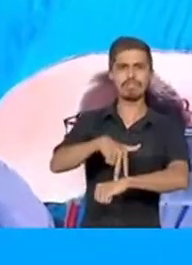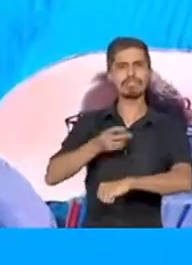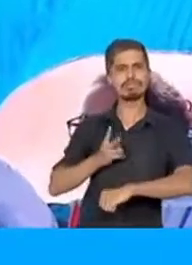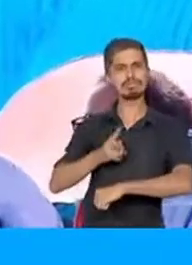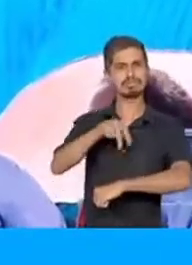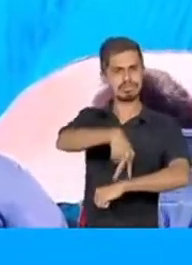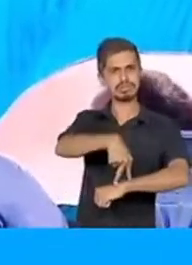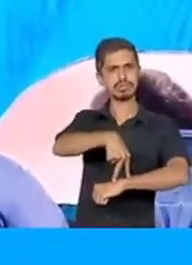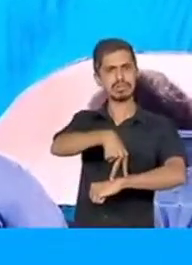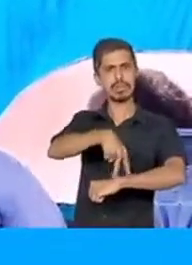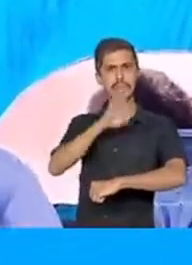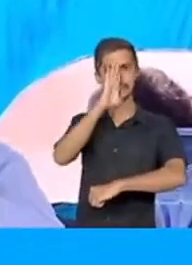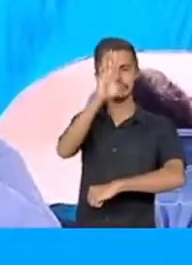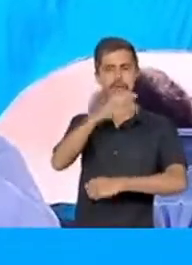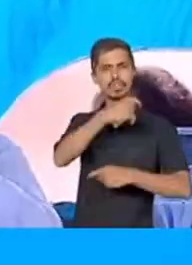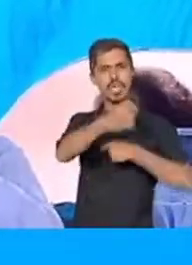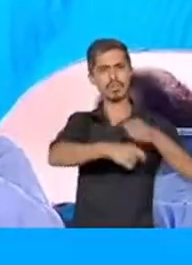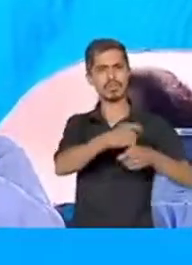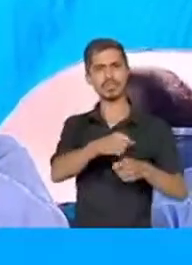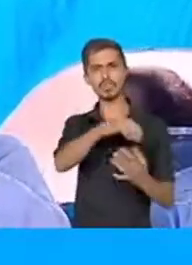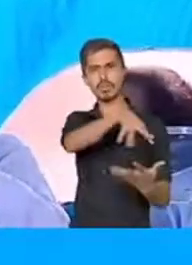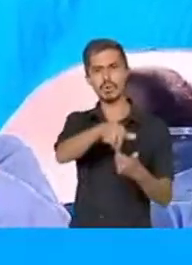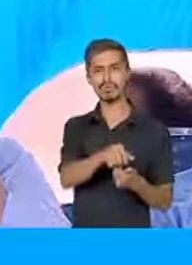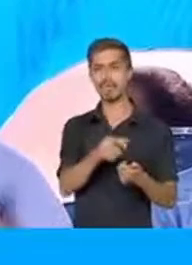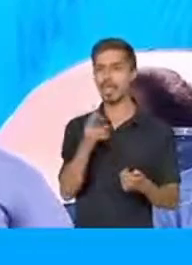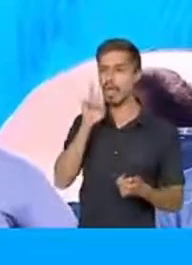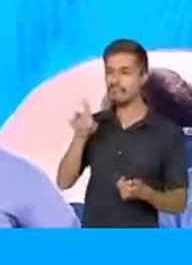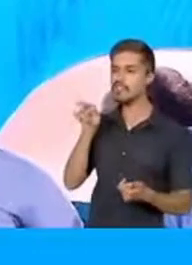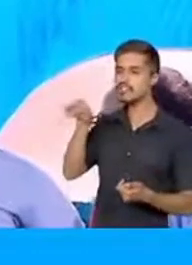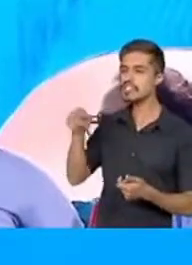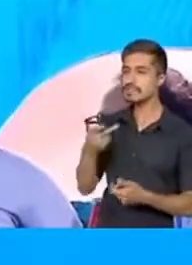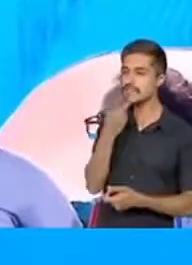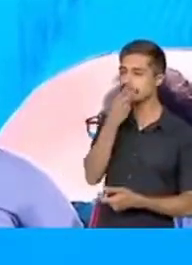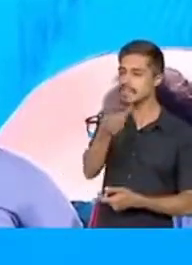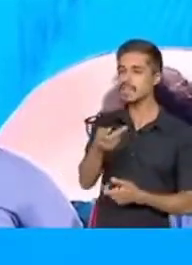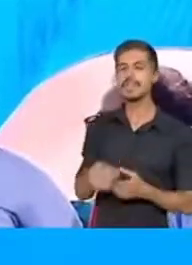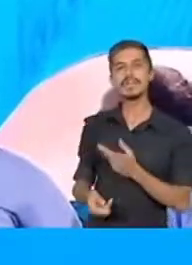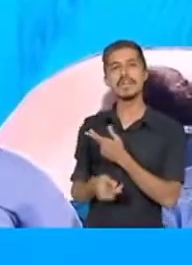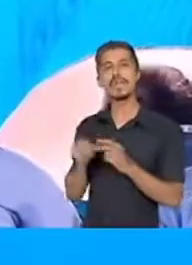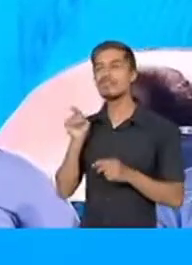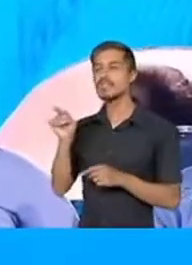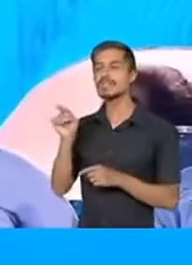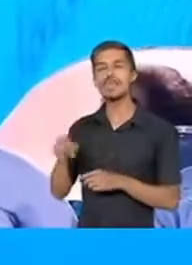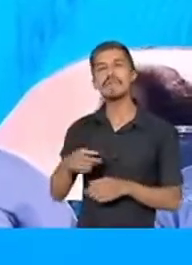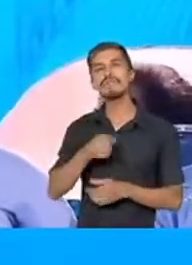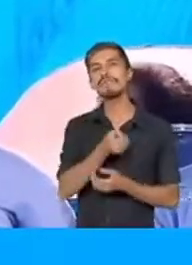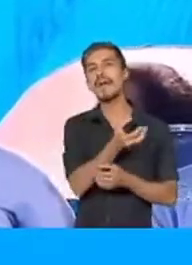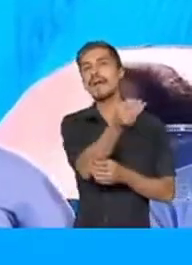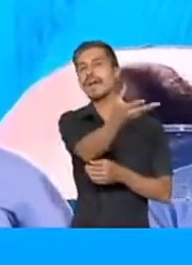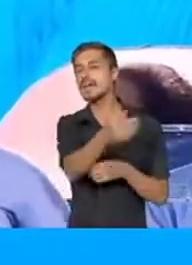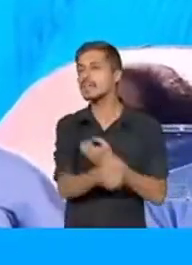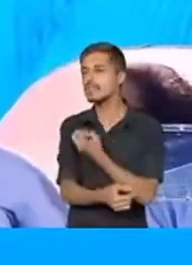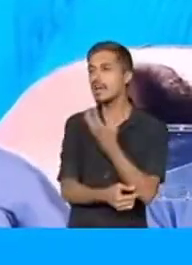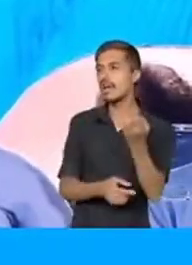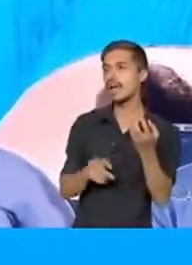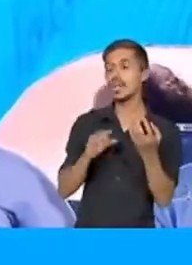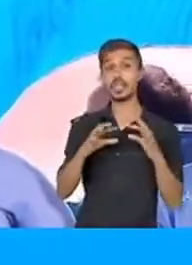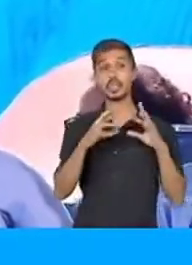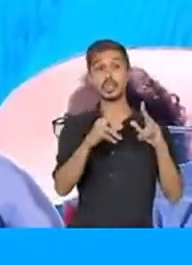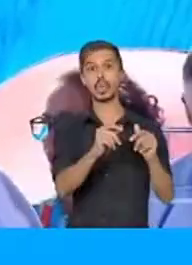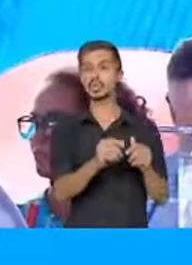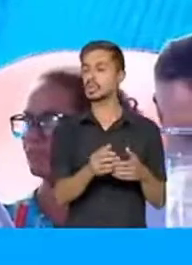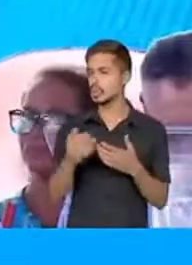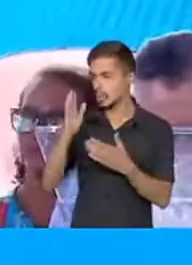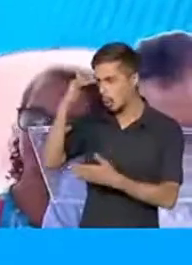cena global. Eu vejo, presidente, quando viajo com o senhor, como os líderes de Estado de todo mundo lhe